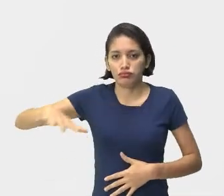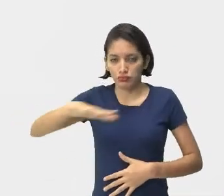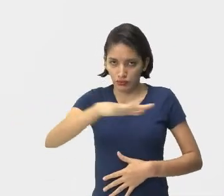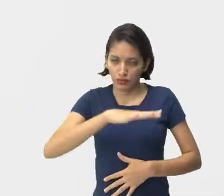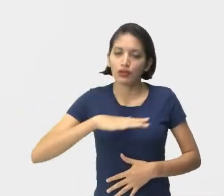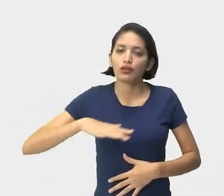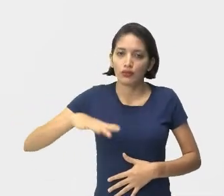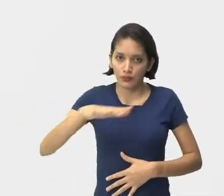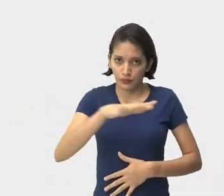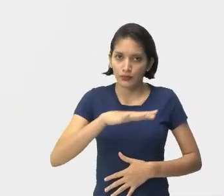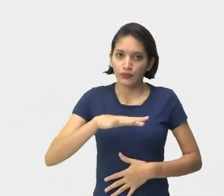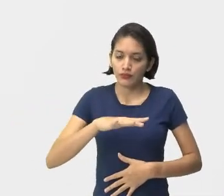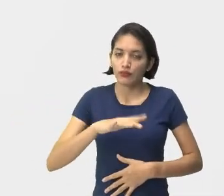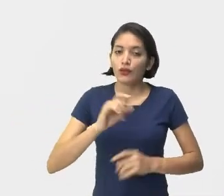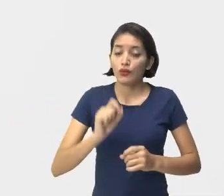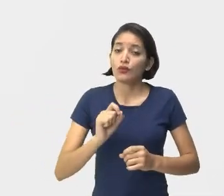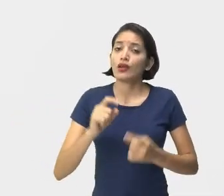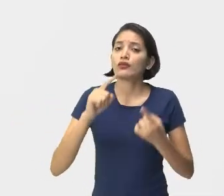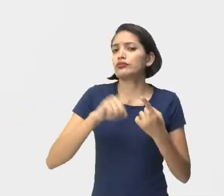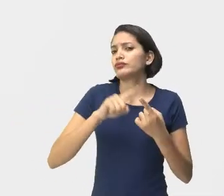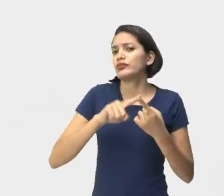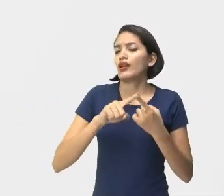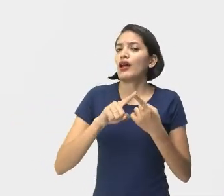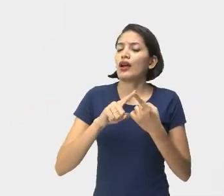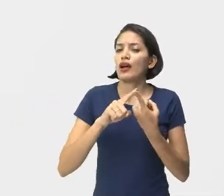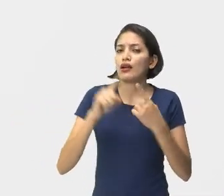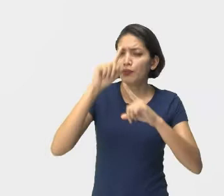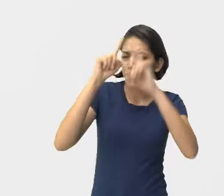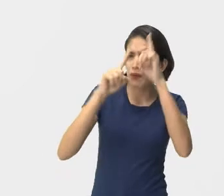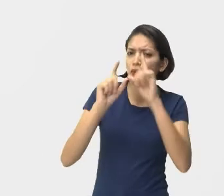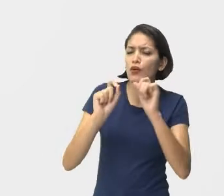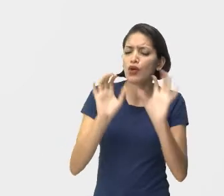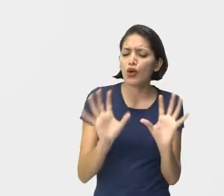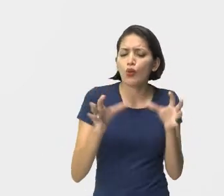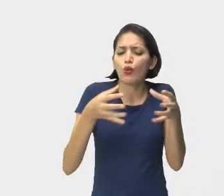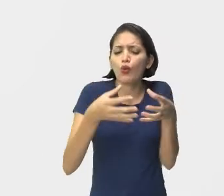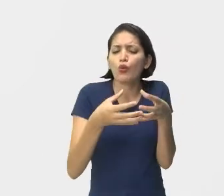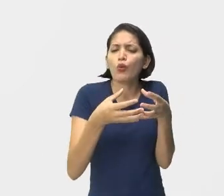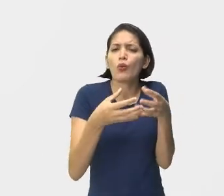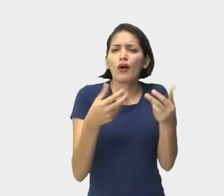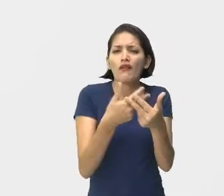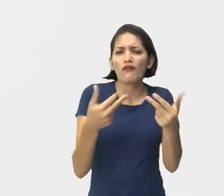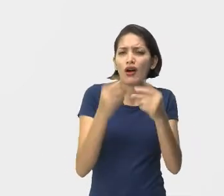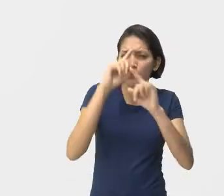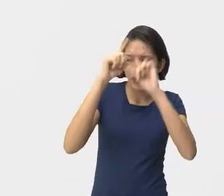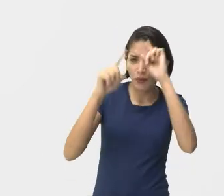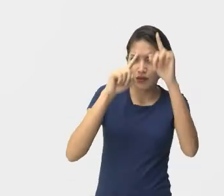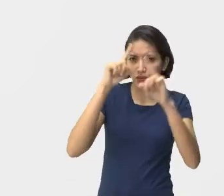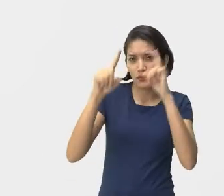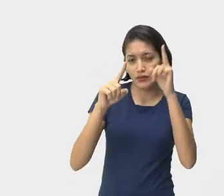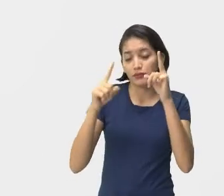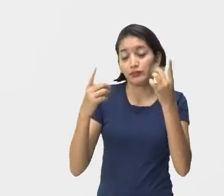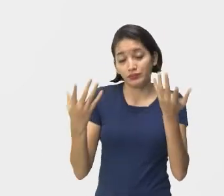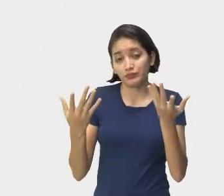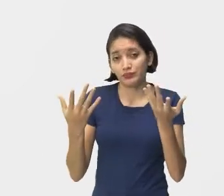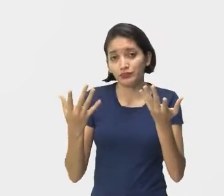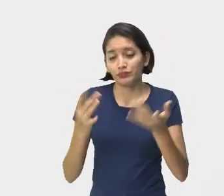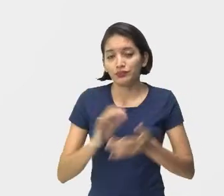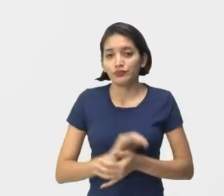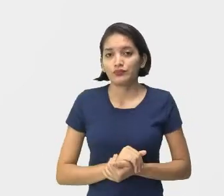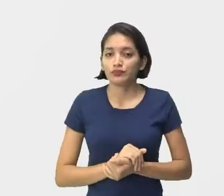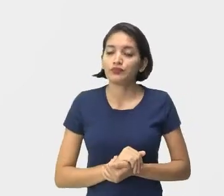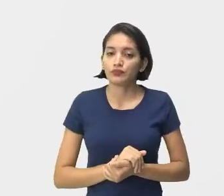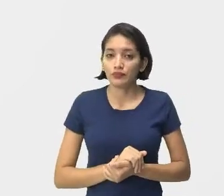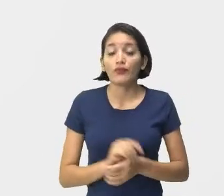amplo, que diz que a ideologia é um conjunto de ideias, nada mais do que isso. É